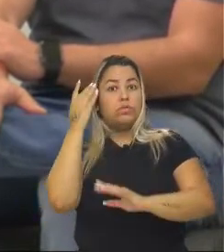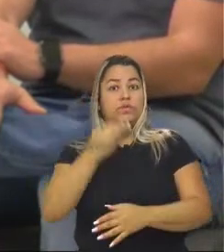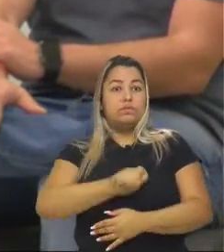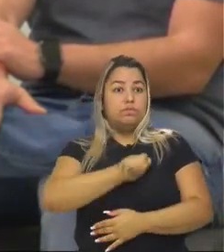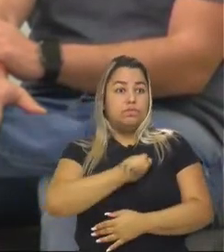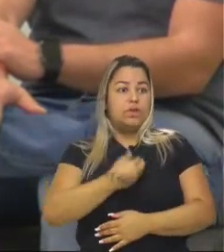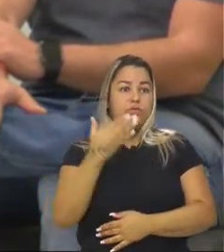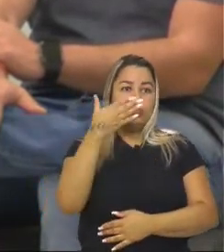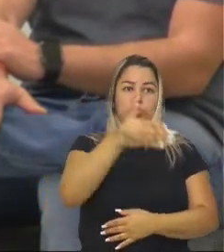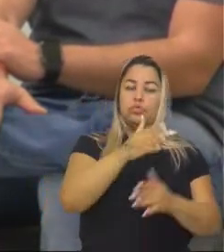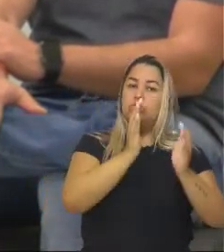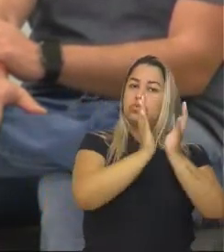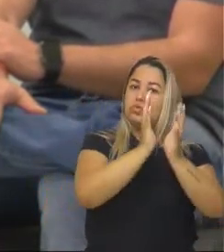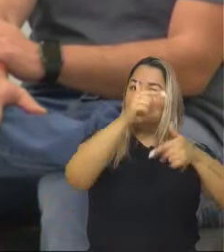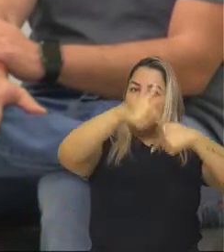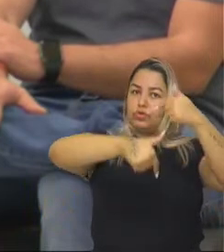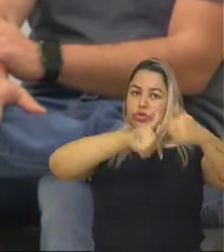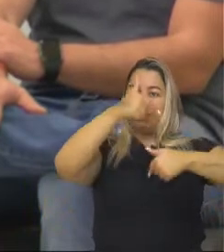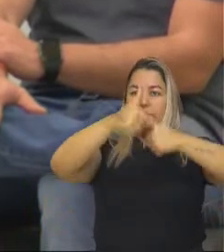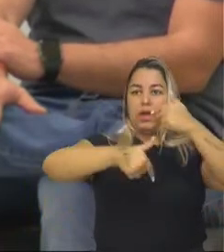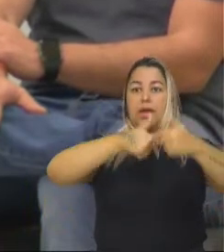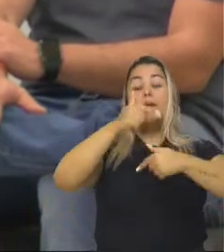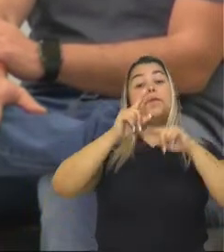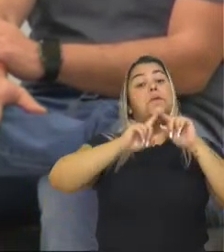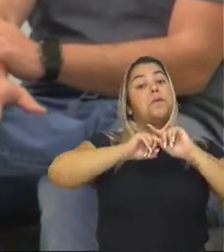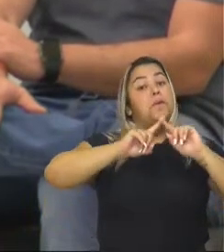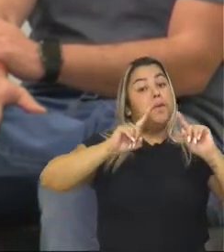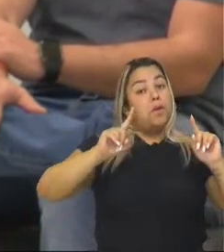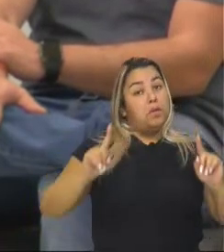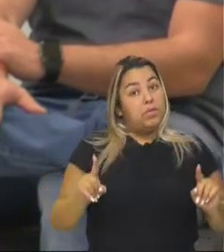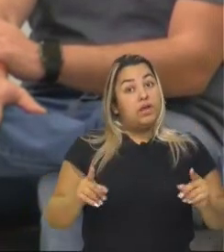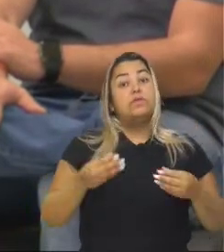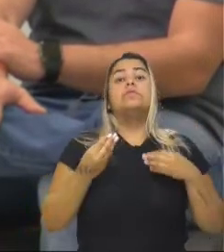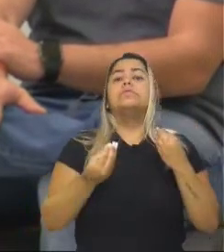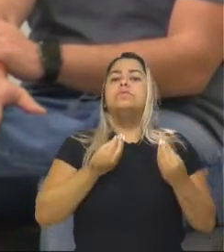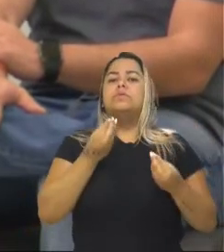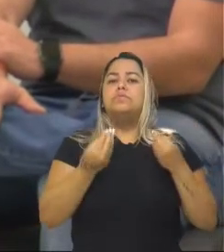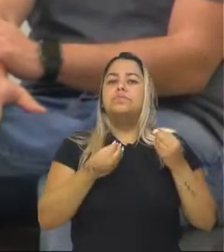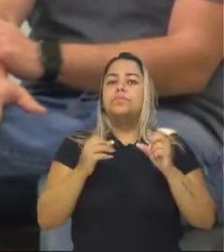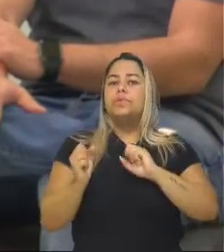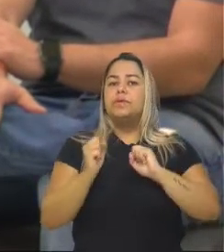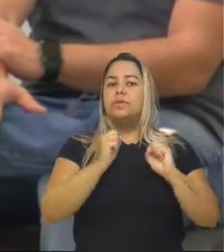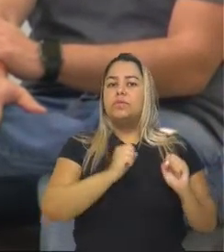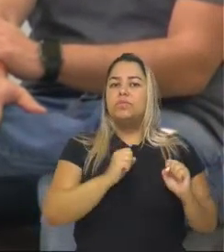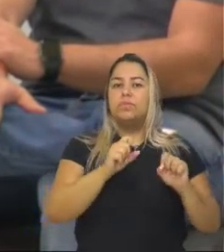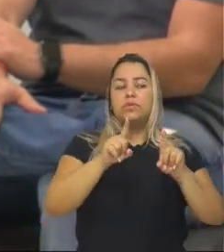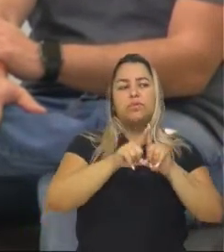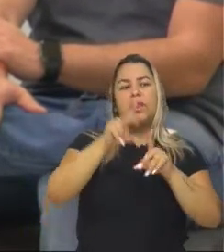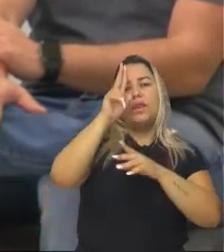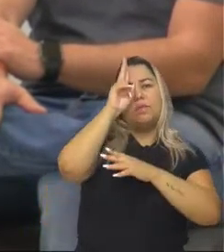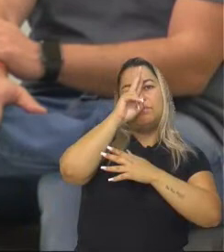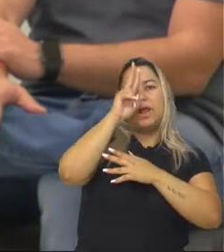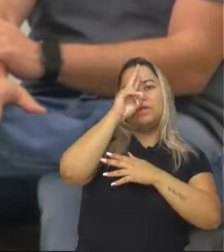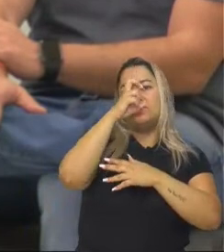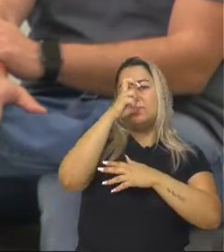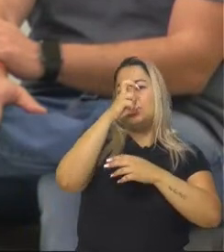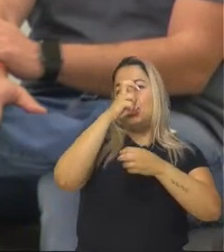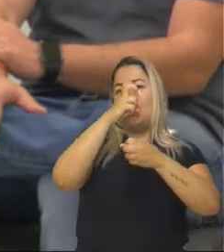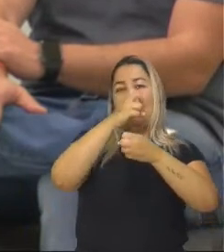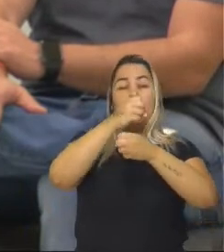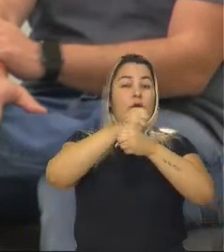desse grupo de trabalho. Mas como é que nós poderíamos, então, rememorar isso 5 anos